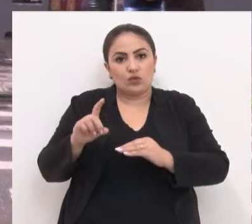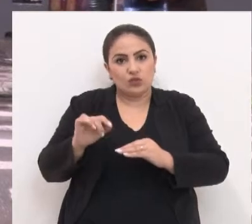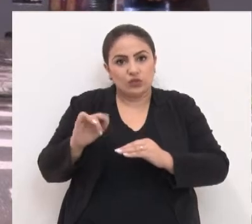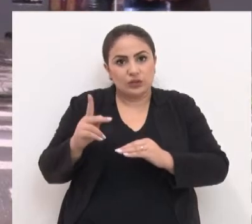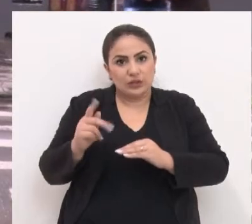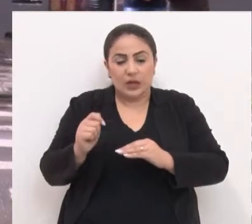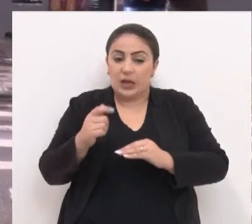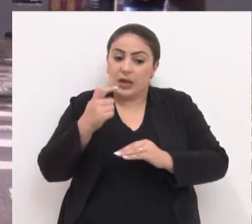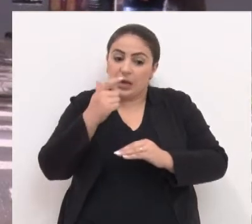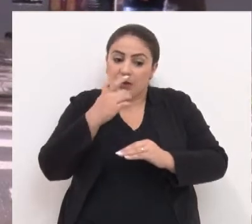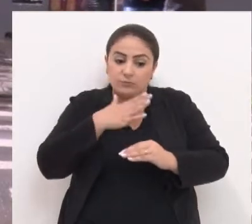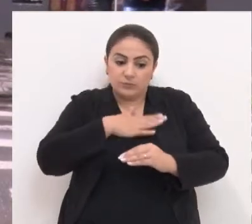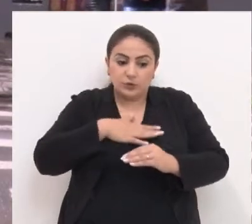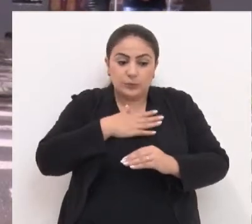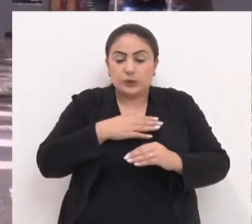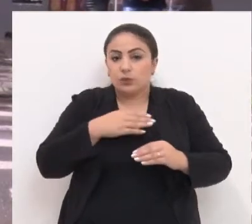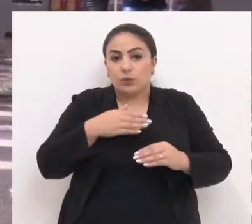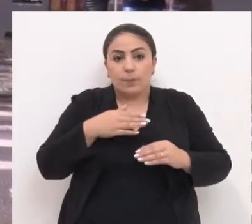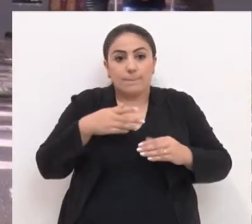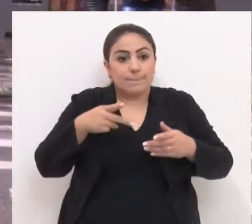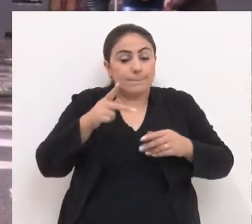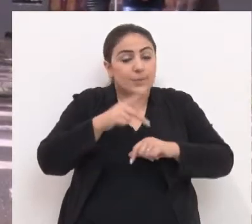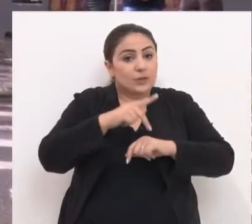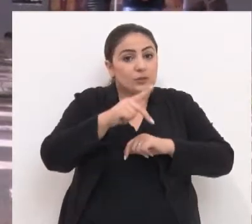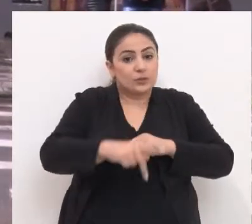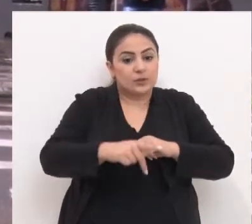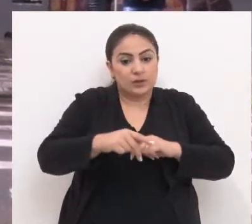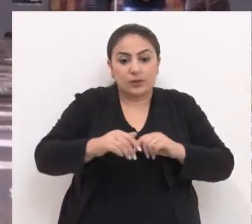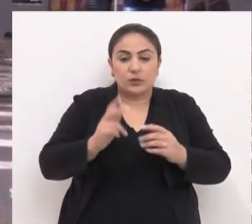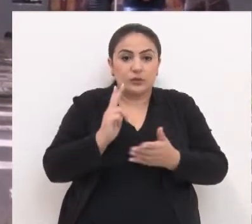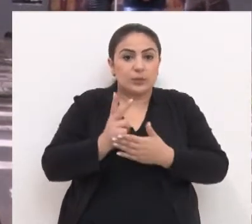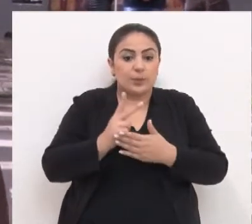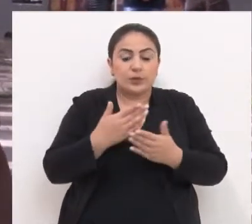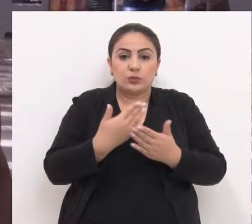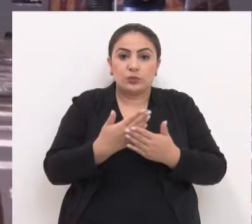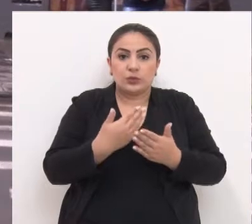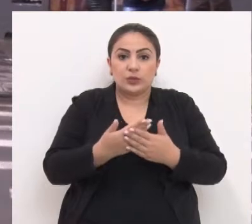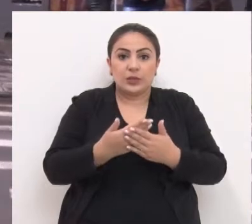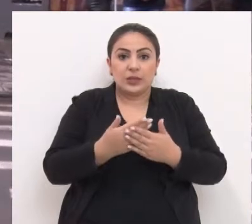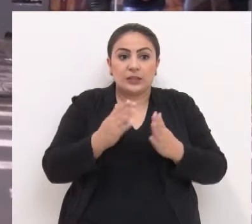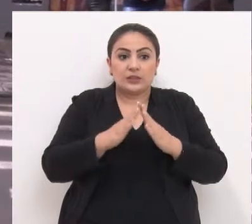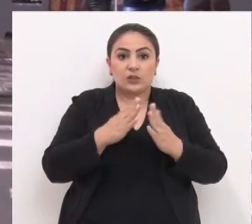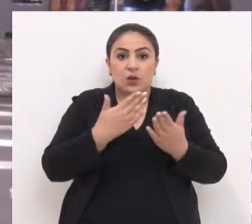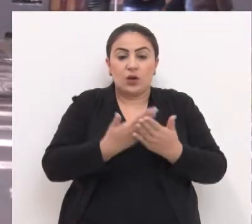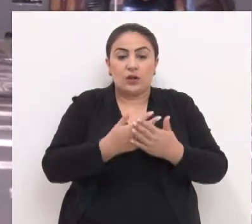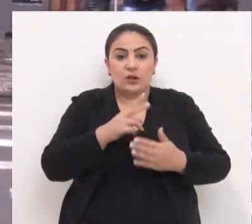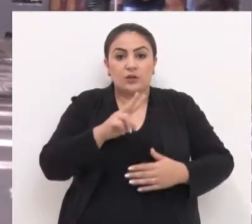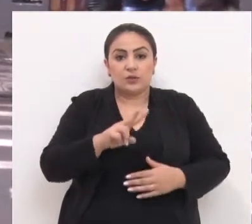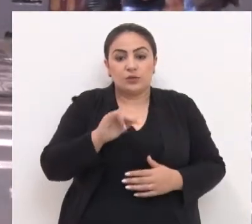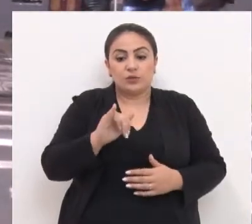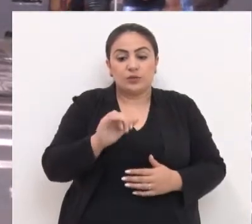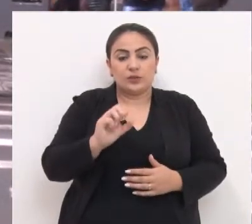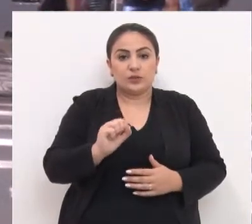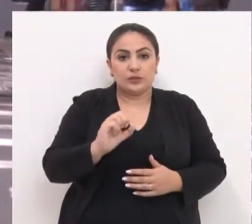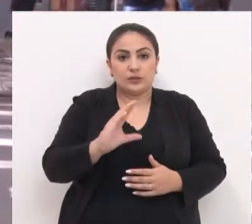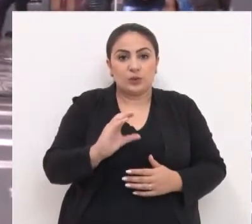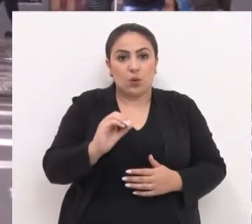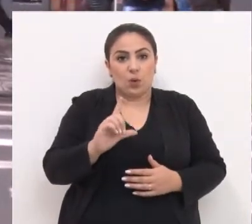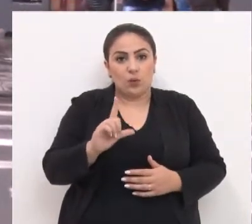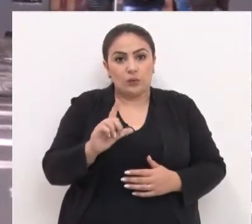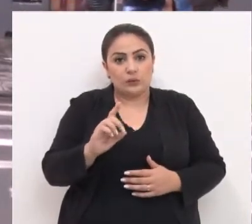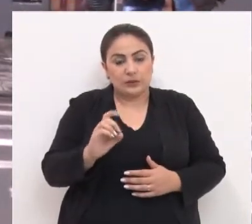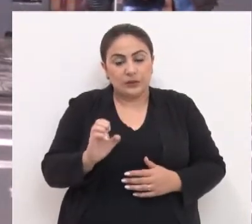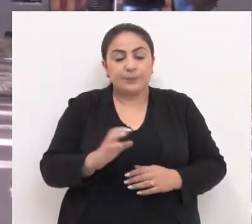ali. Então eu me considero passundense desde gurizinho, eu estudei ali no colégio hoje Visconde de Araguaia e